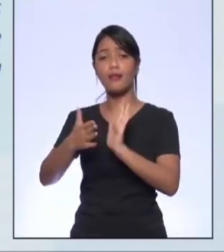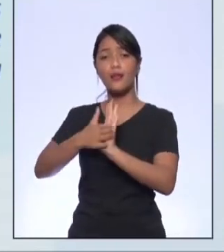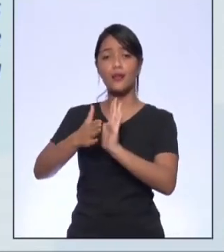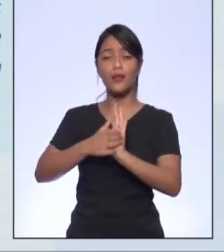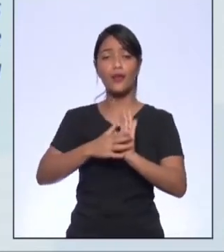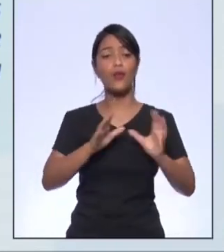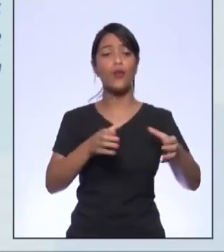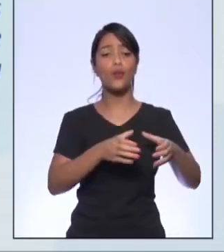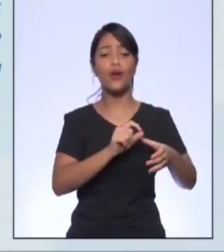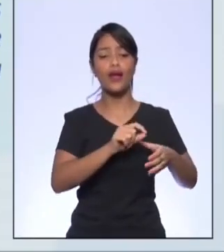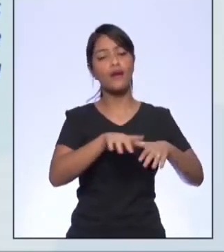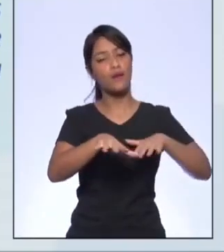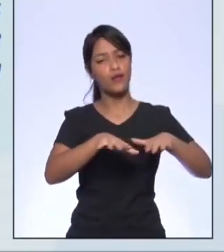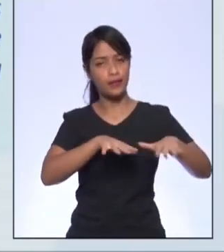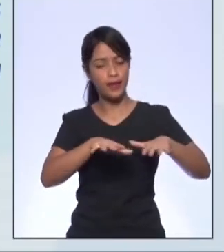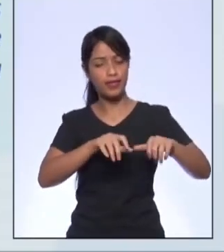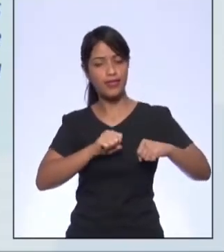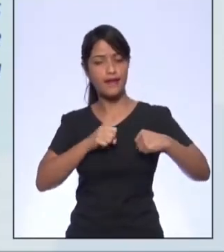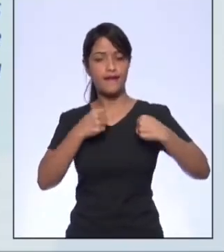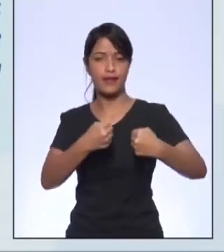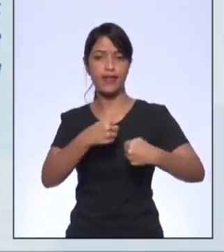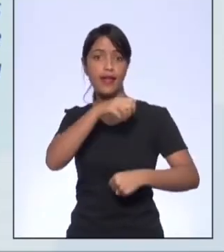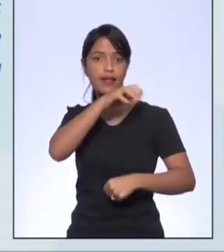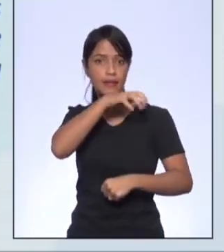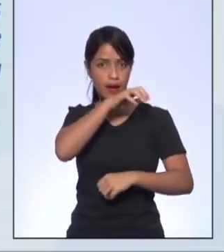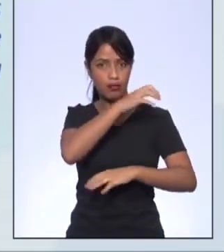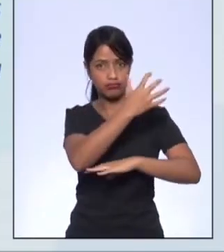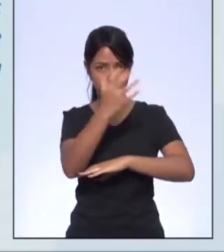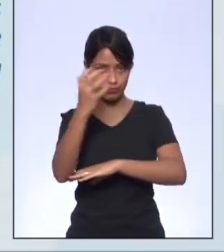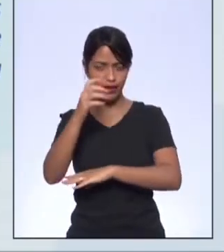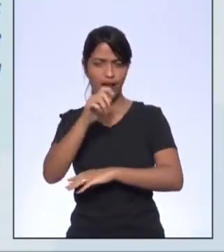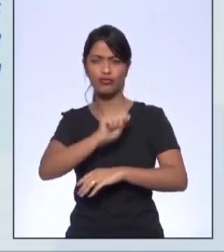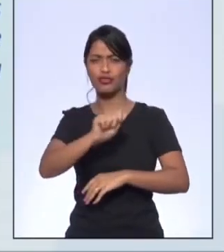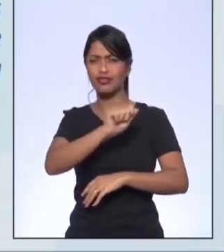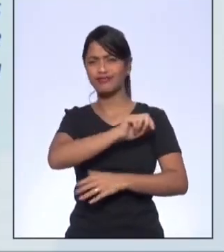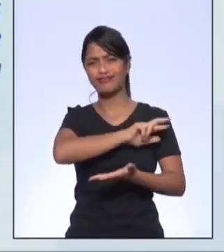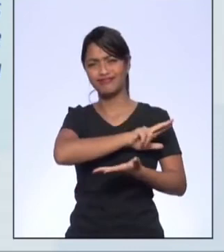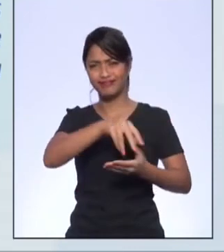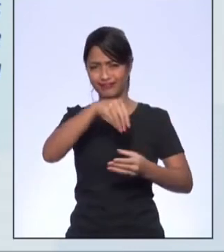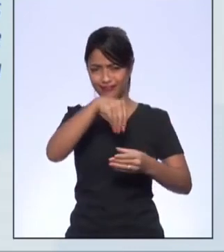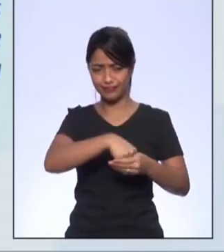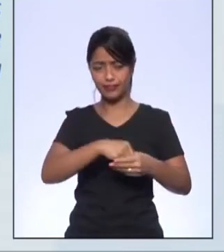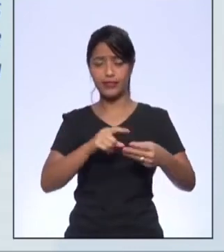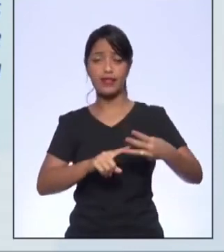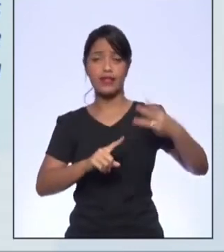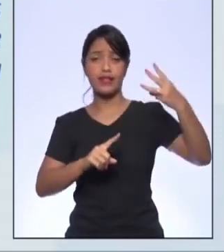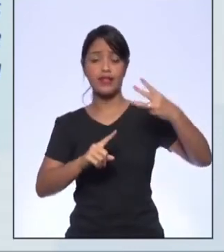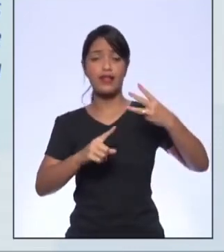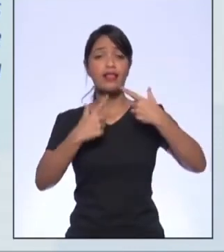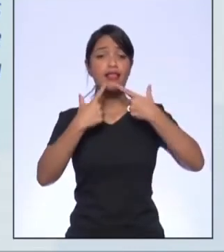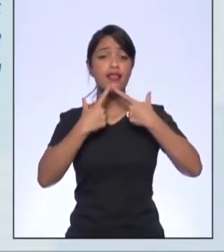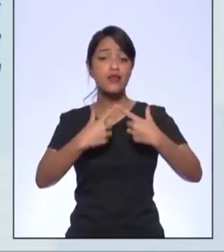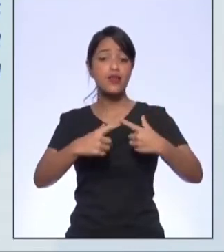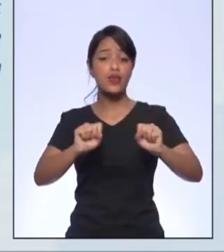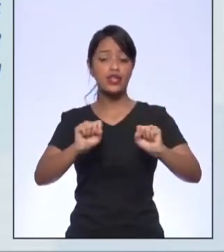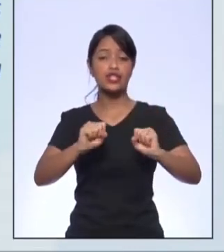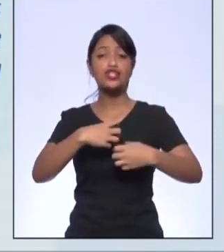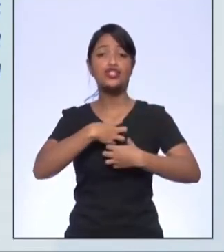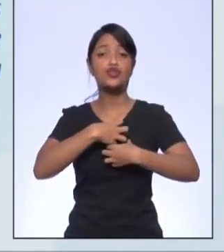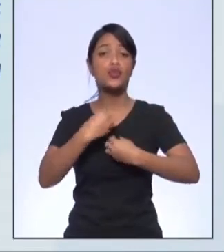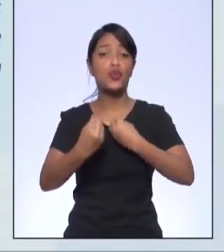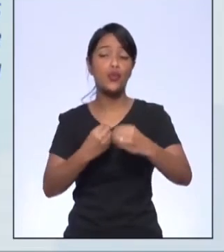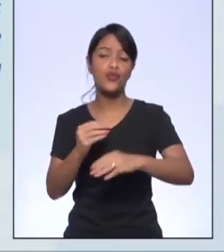Que é composto por várias associações. E foi empregada a norma padrão, né? O registro